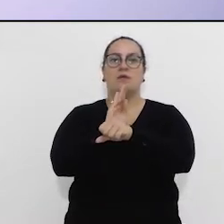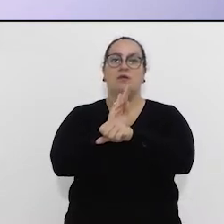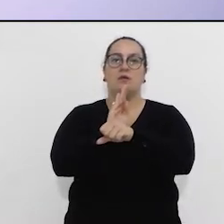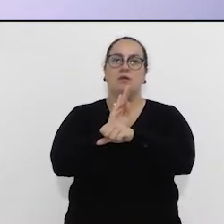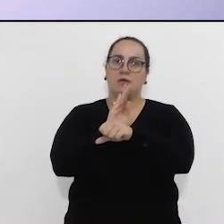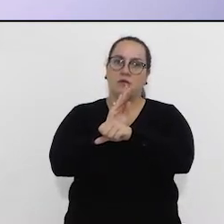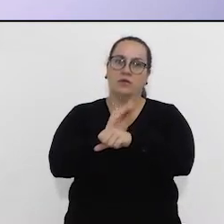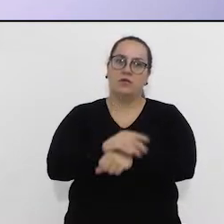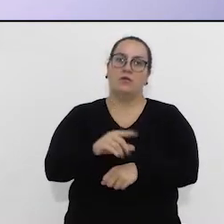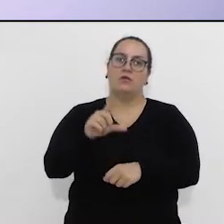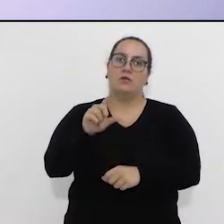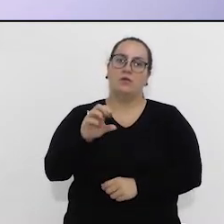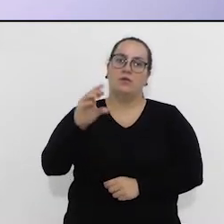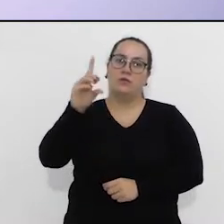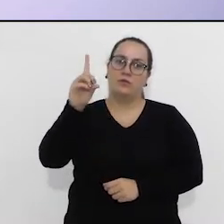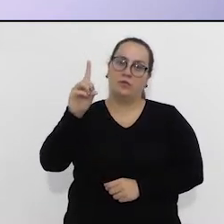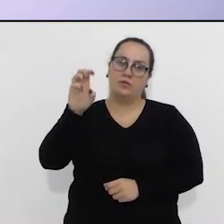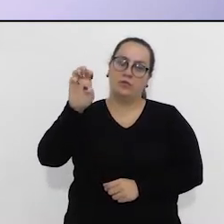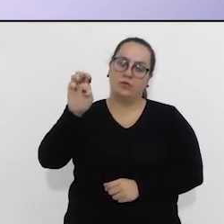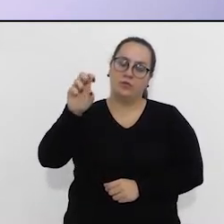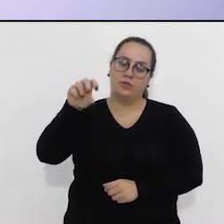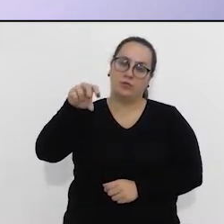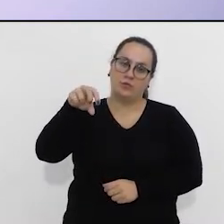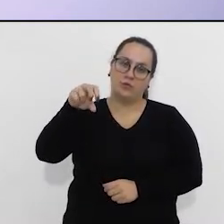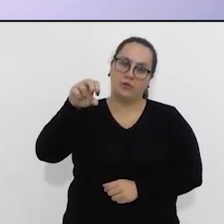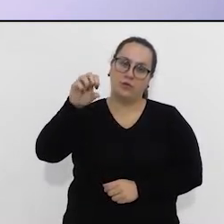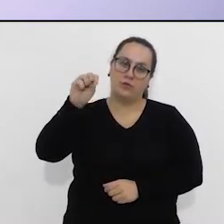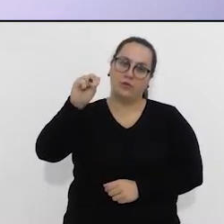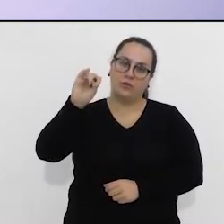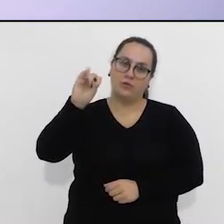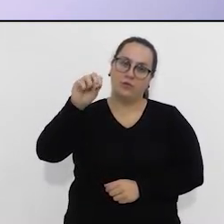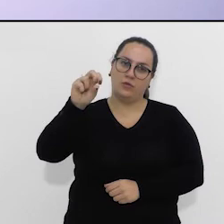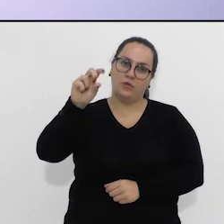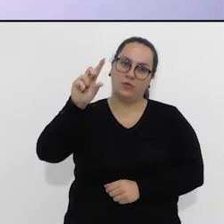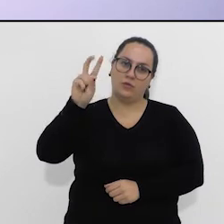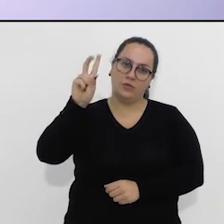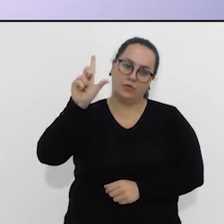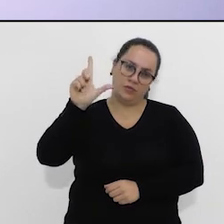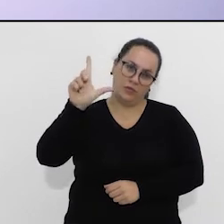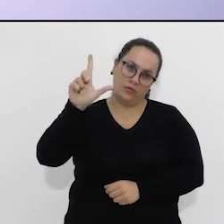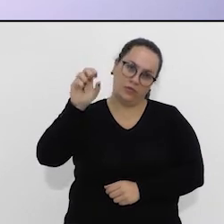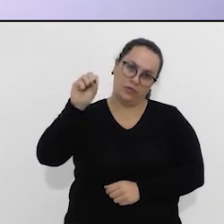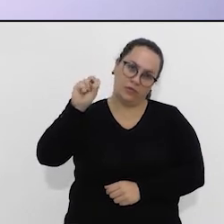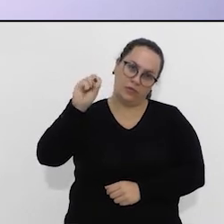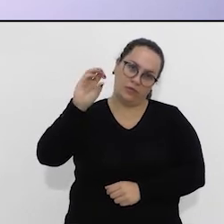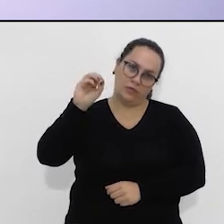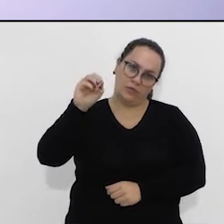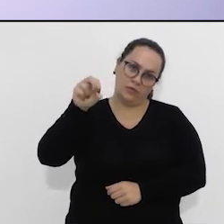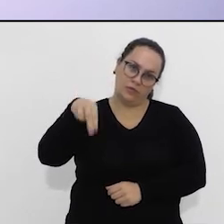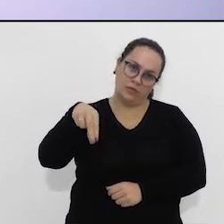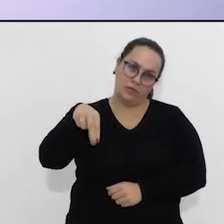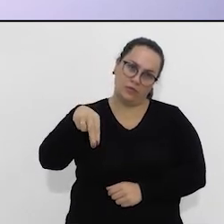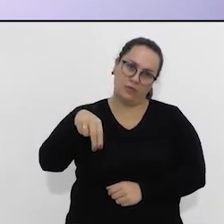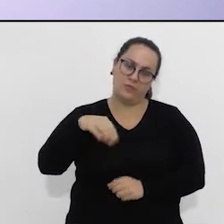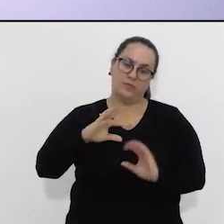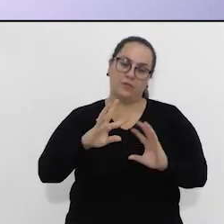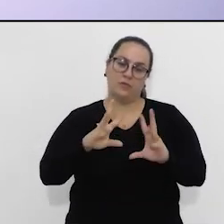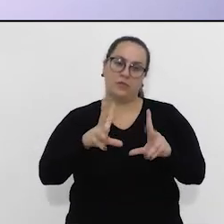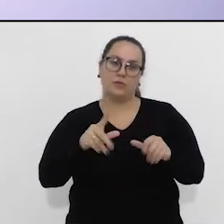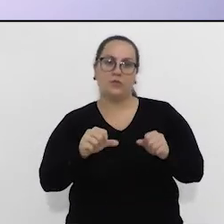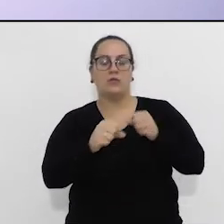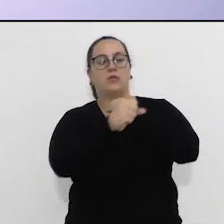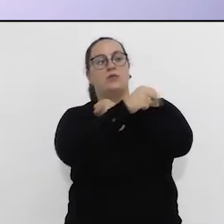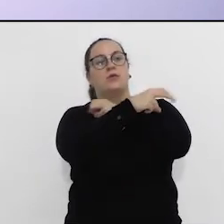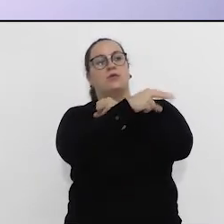a entrevista do candidato Denilson ziroldo da Coligação todos por amar é mais um tema aqui que estamos